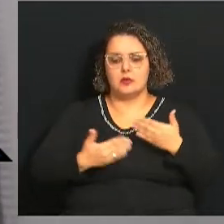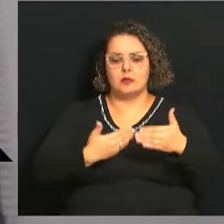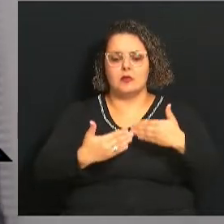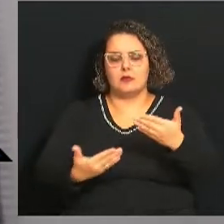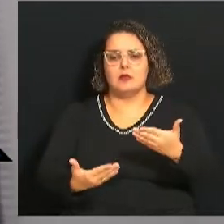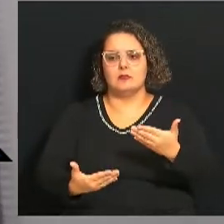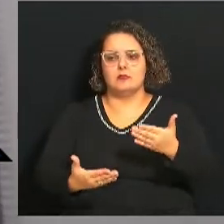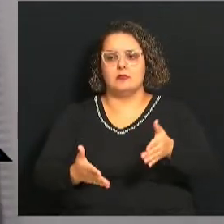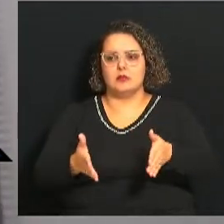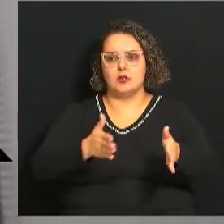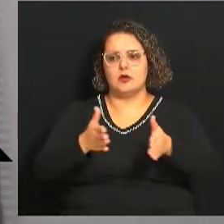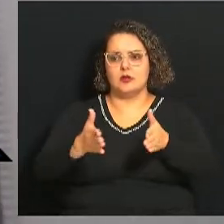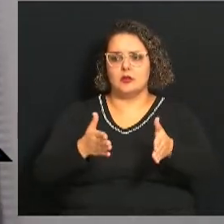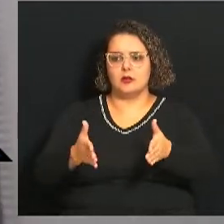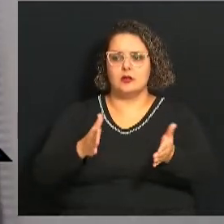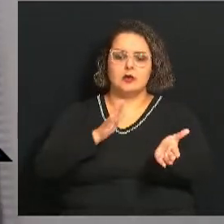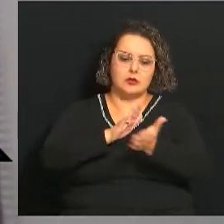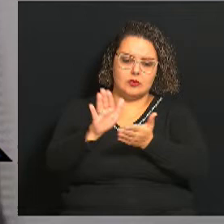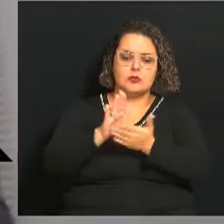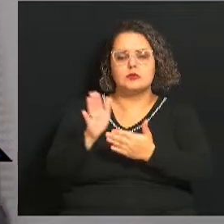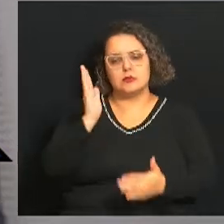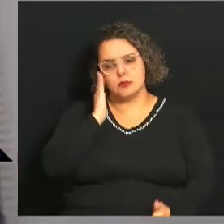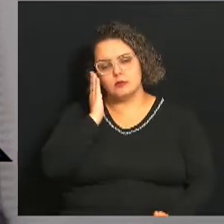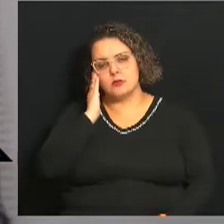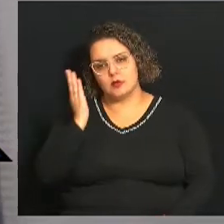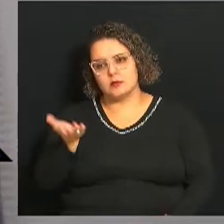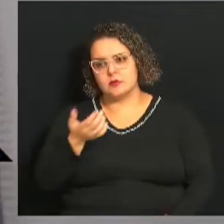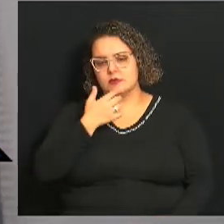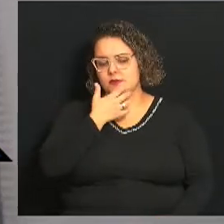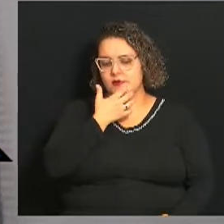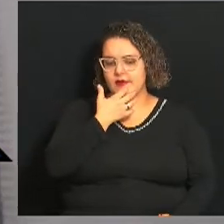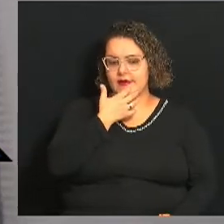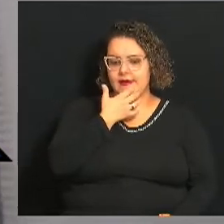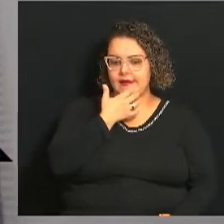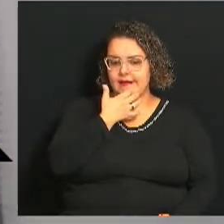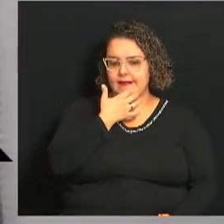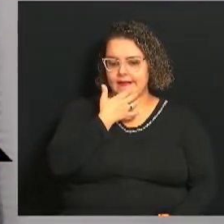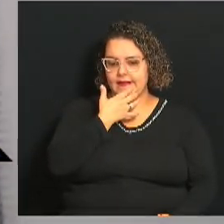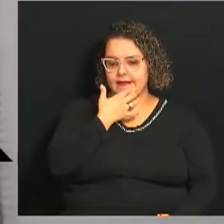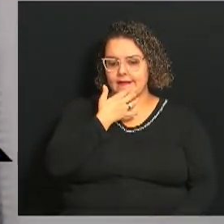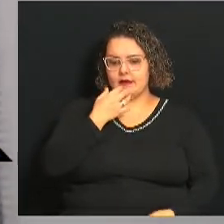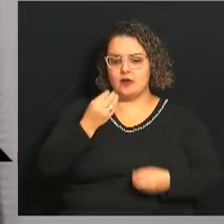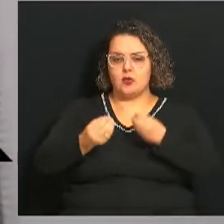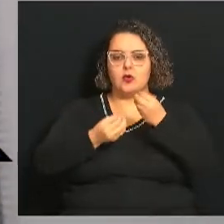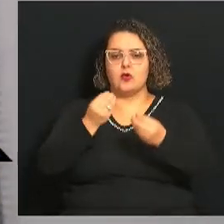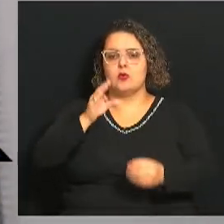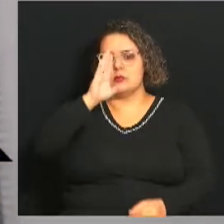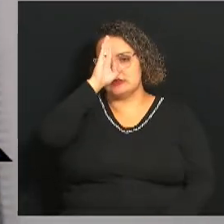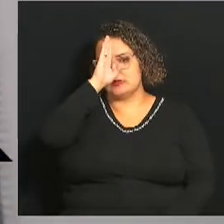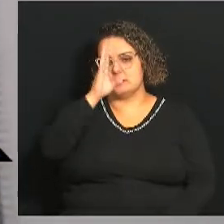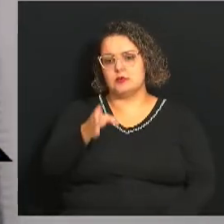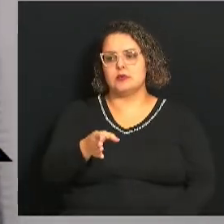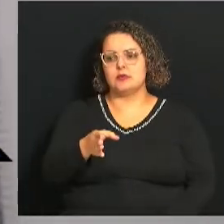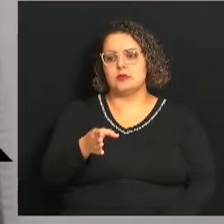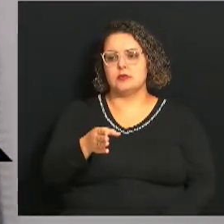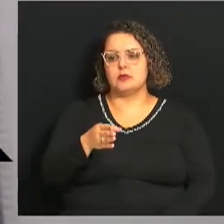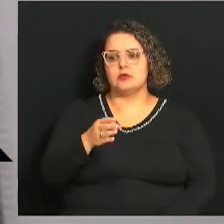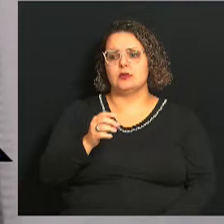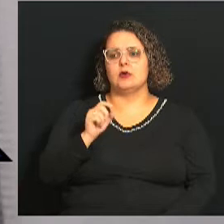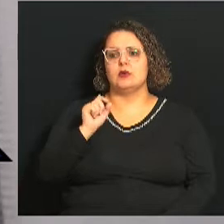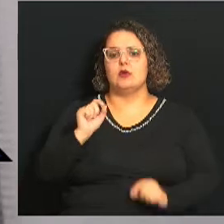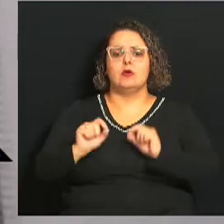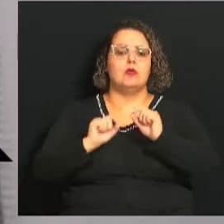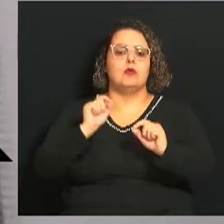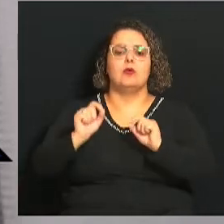tempo, isso é custo, a gente sabe, né? Mas como é essa priorização, né, como em relação à